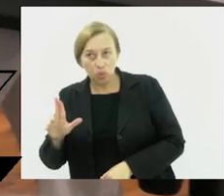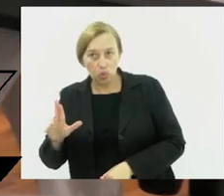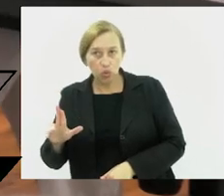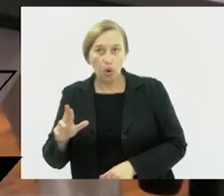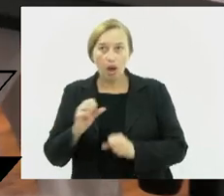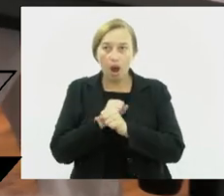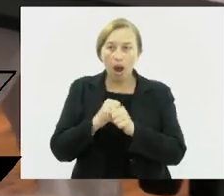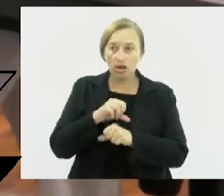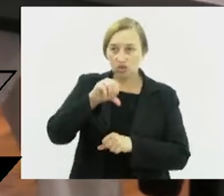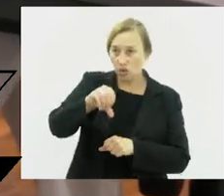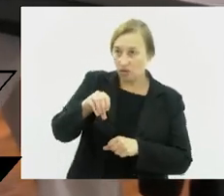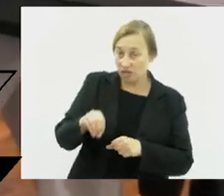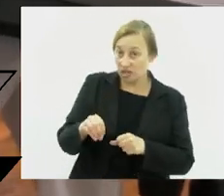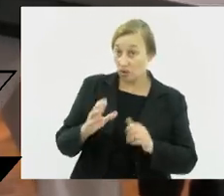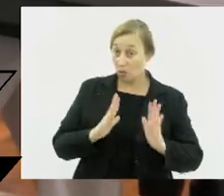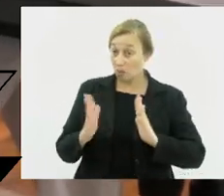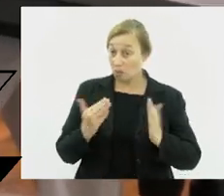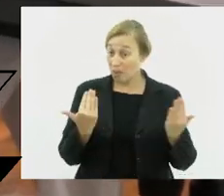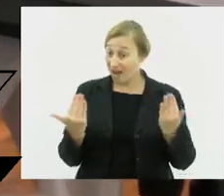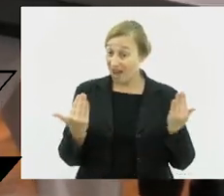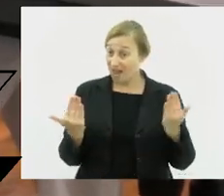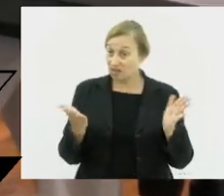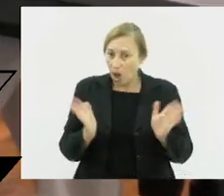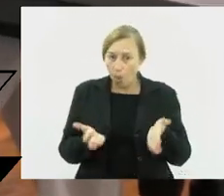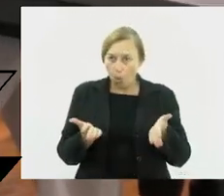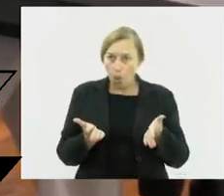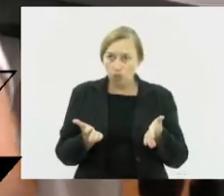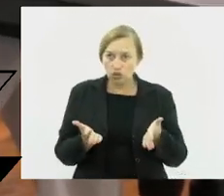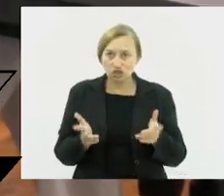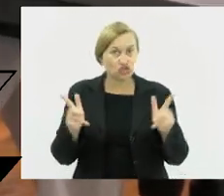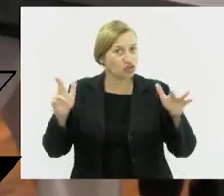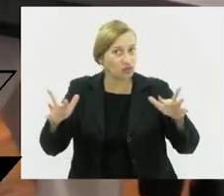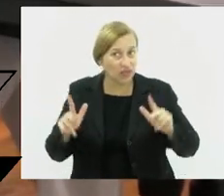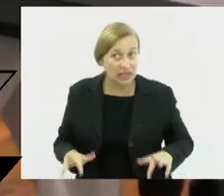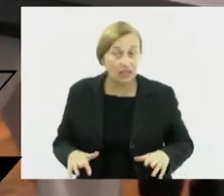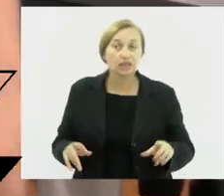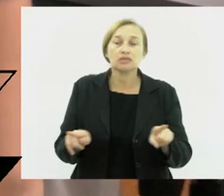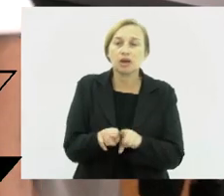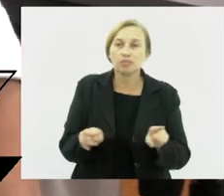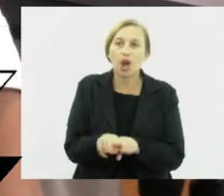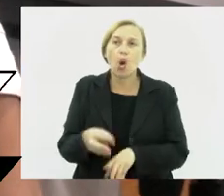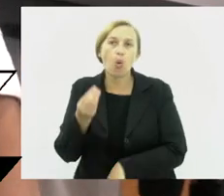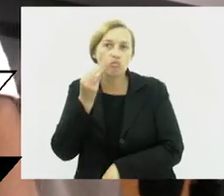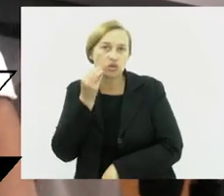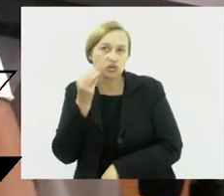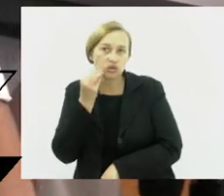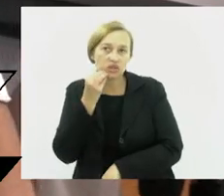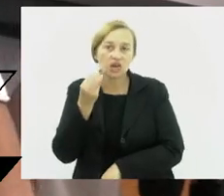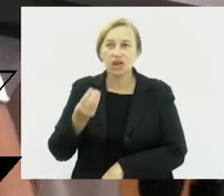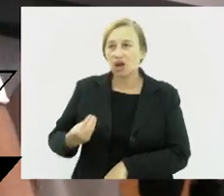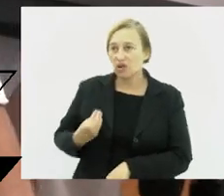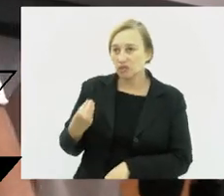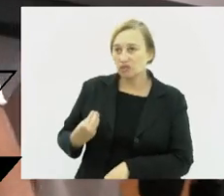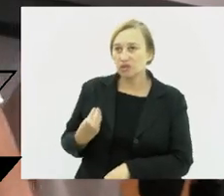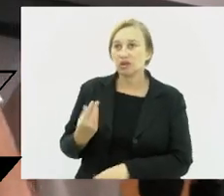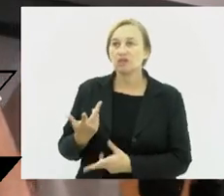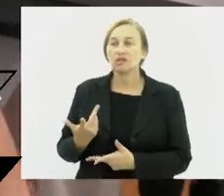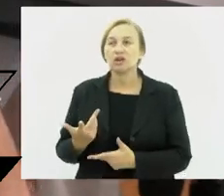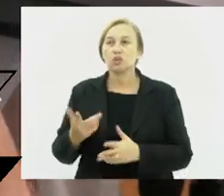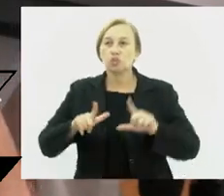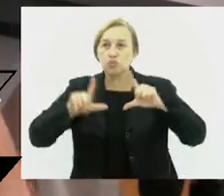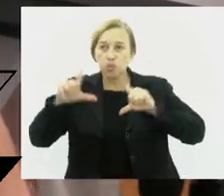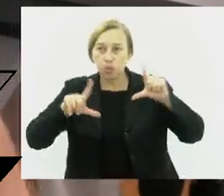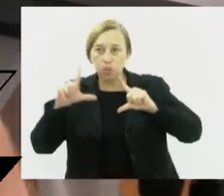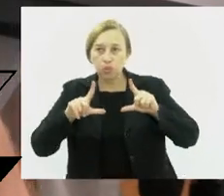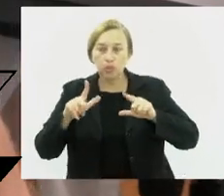garoto, o que é hoje, são animais totalmente diferentes. Também teve a oportunidade de participar ao vivo em programa,